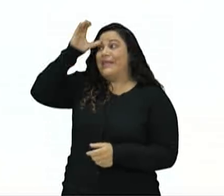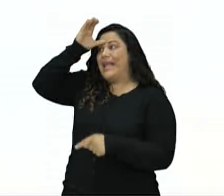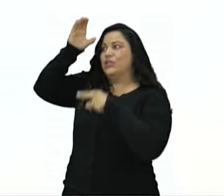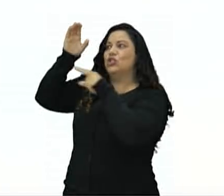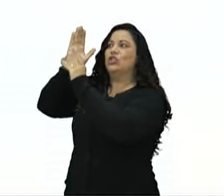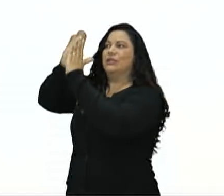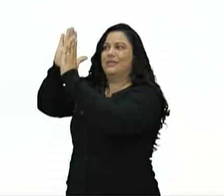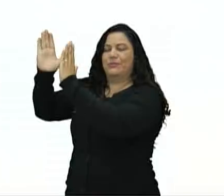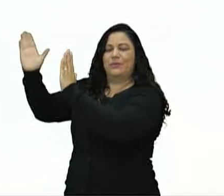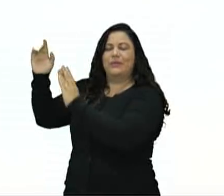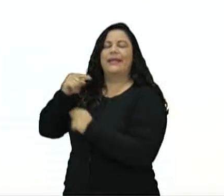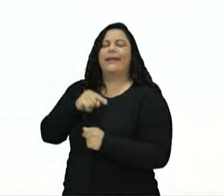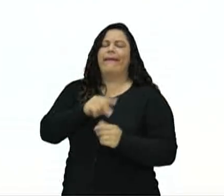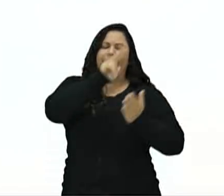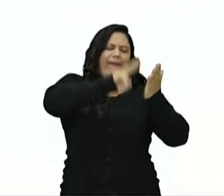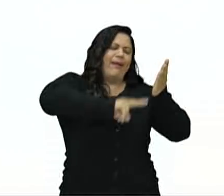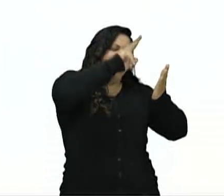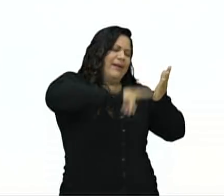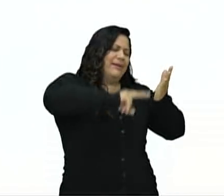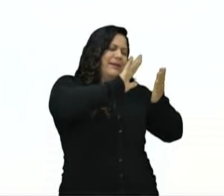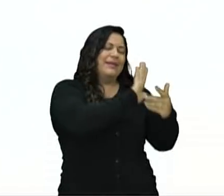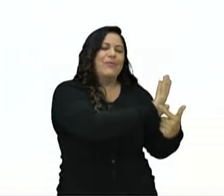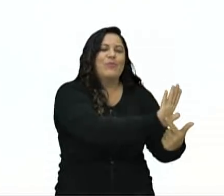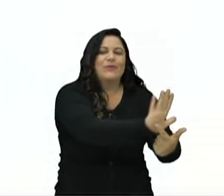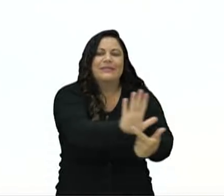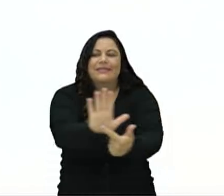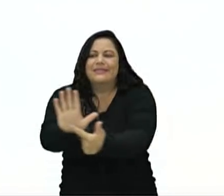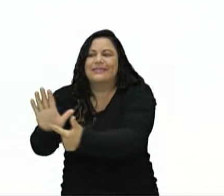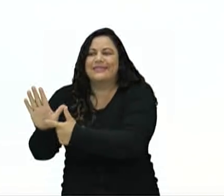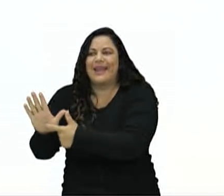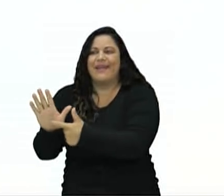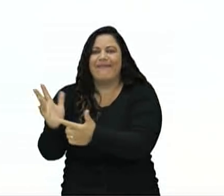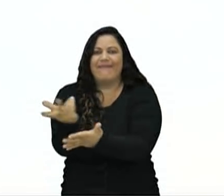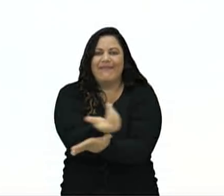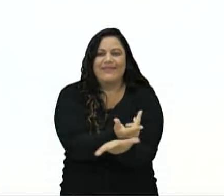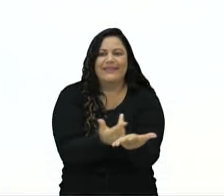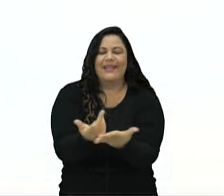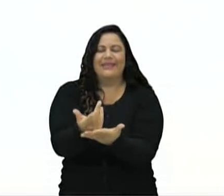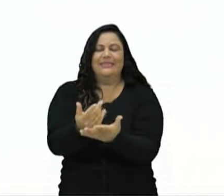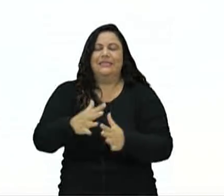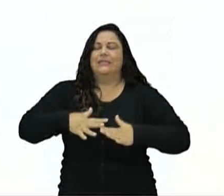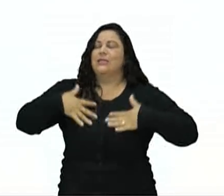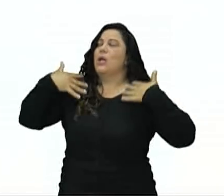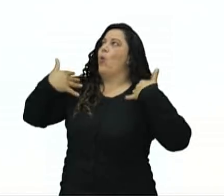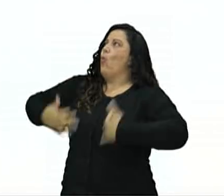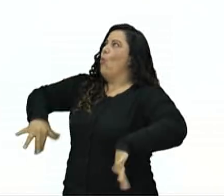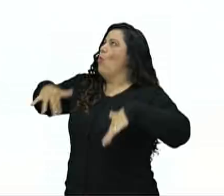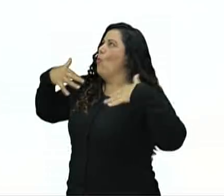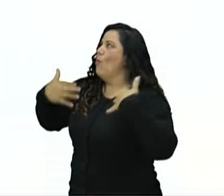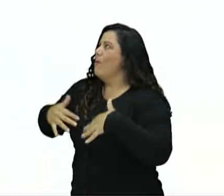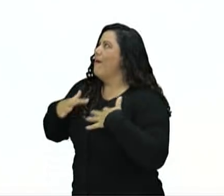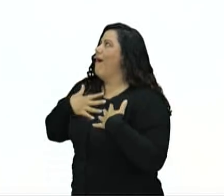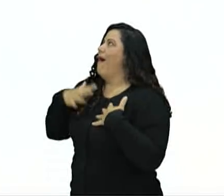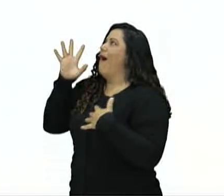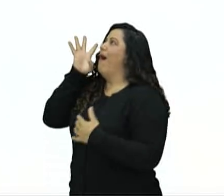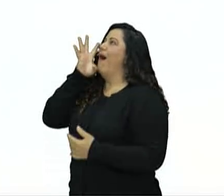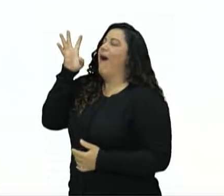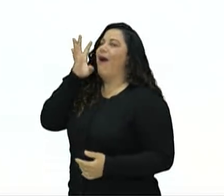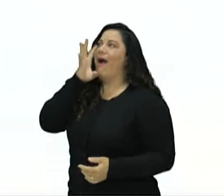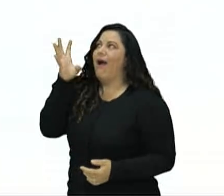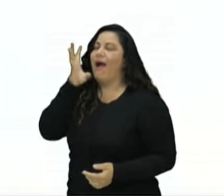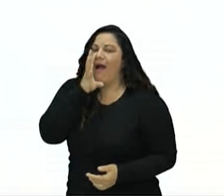figuras, e isso me fascinava. E esse foi o meu contato inicial com os